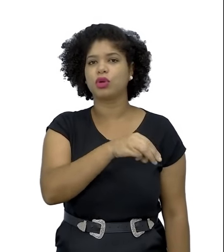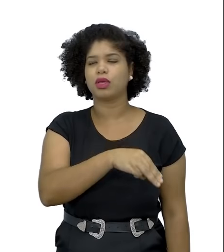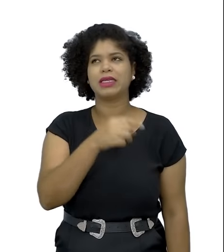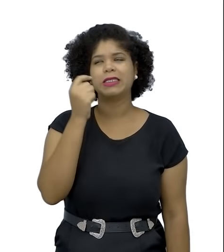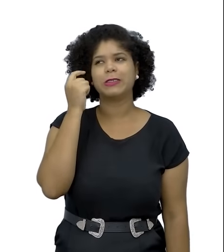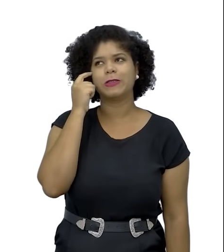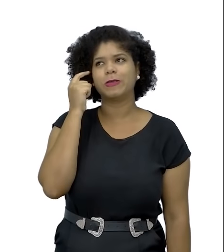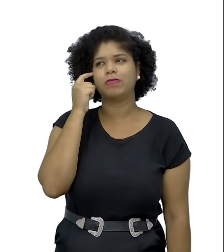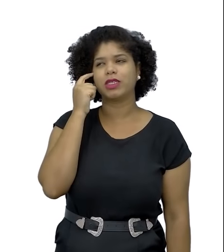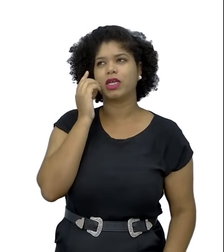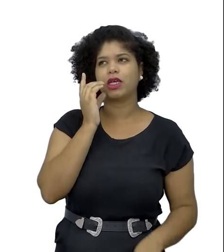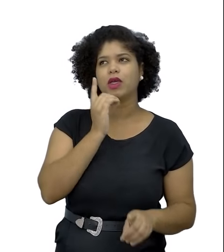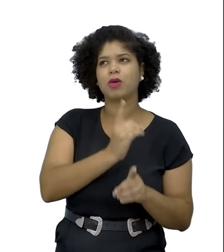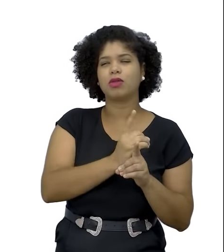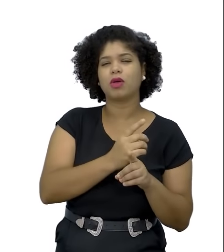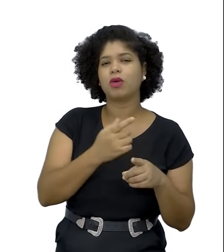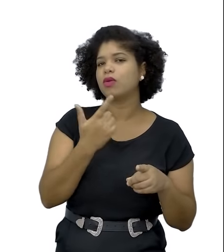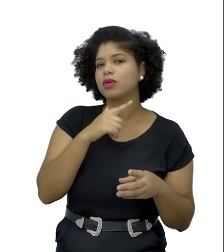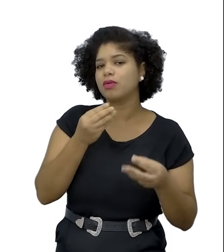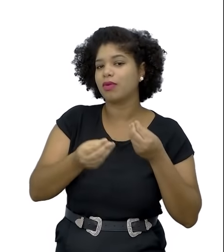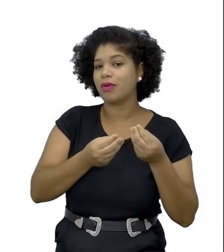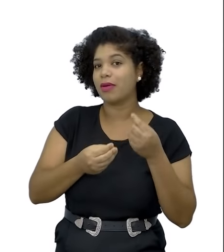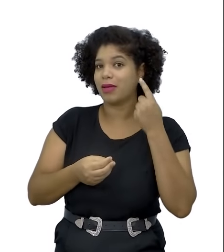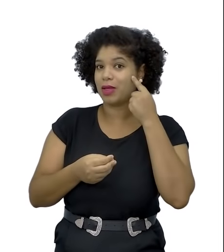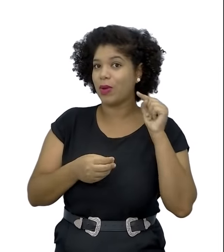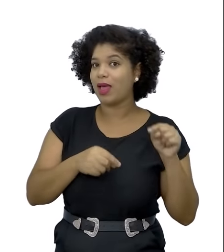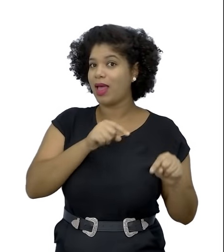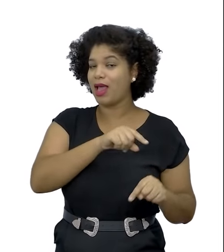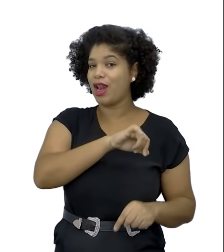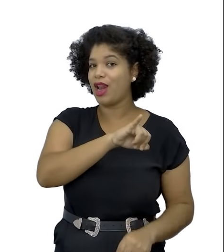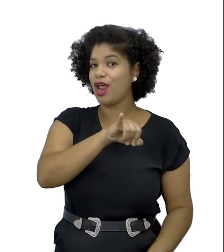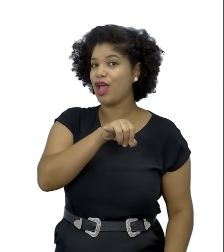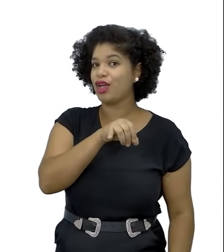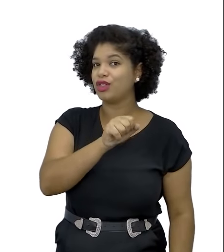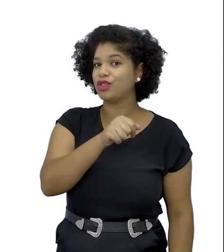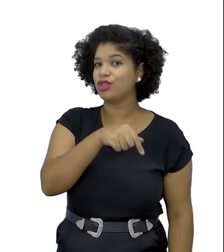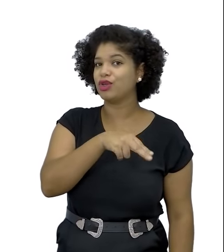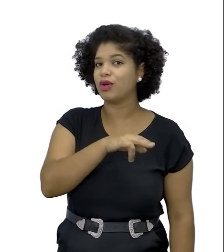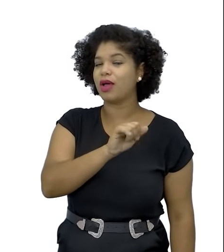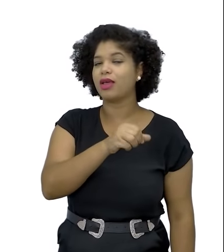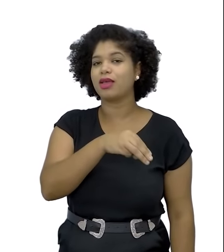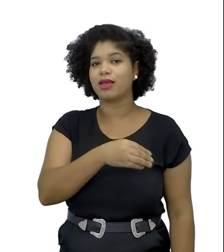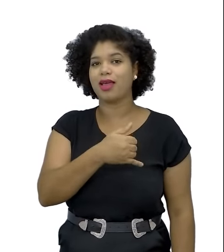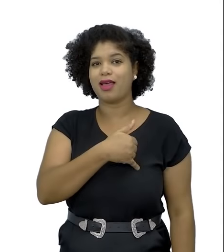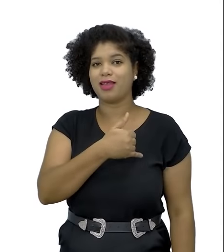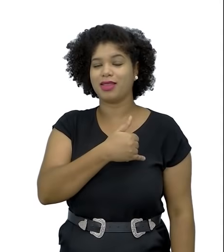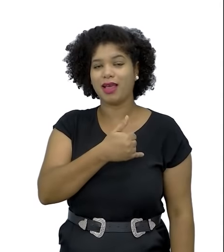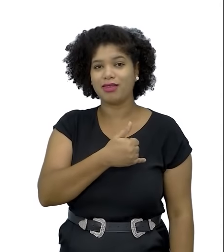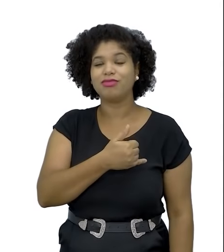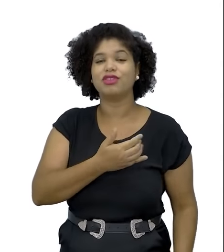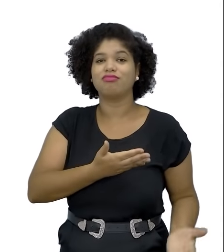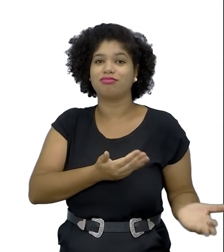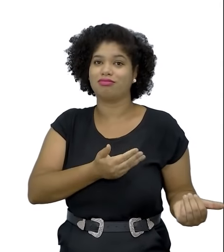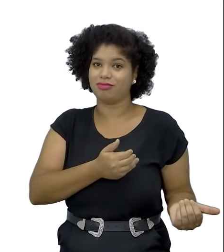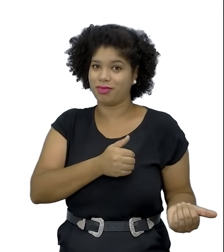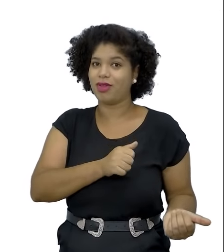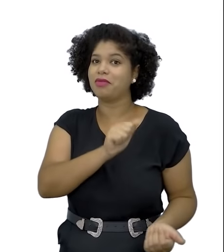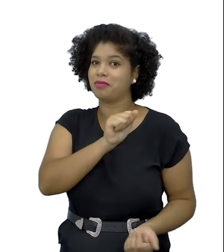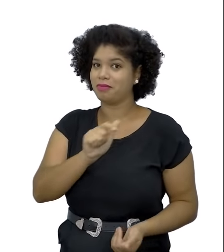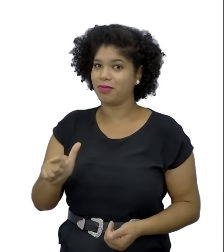seja, pensar que o Joaquim é mais jovem e por isso devemos subtrair 10 da idade de